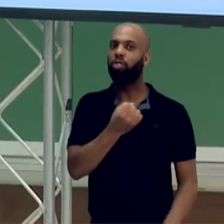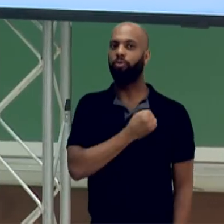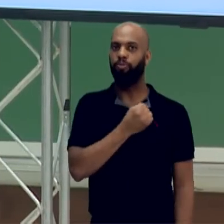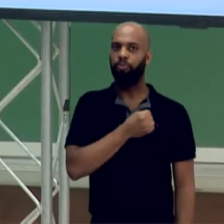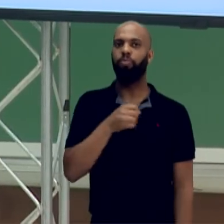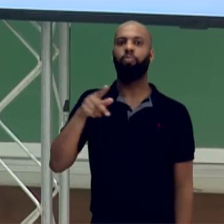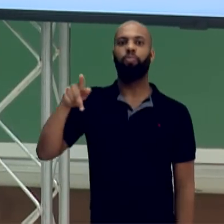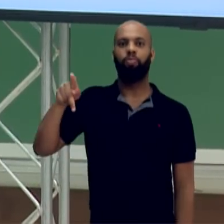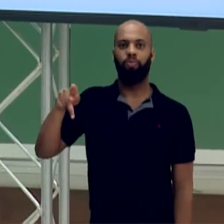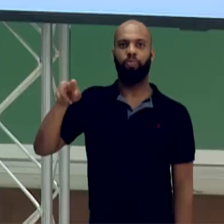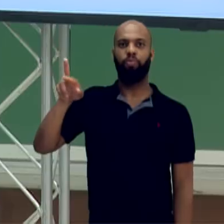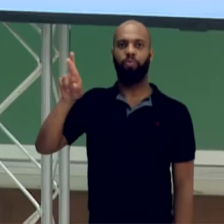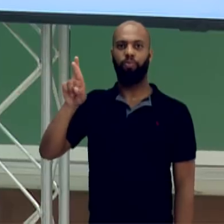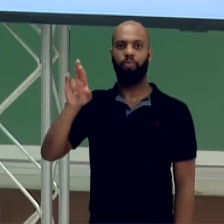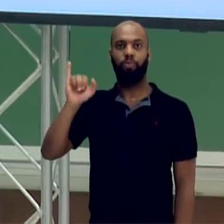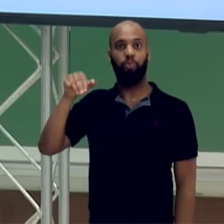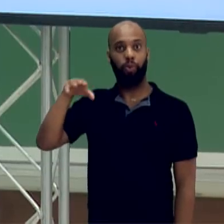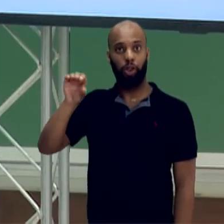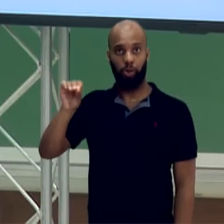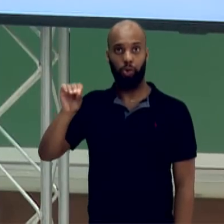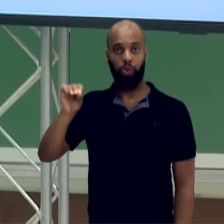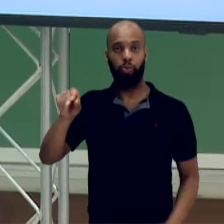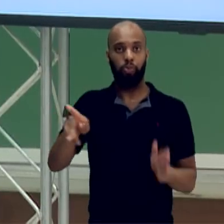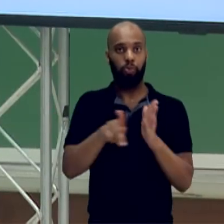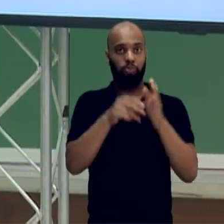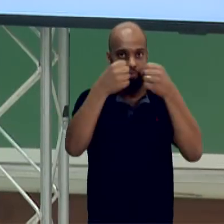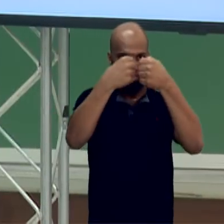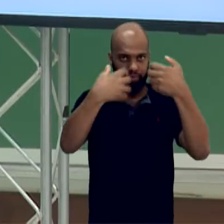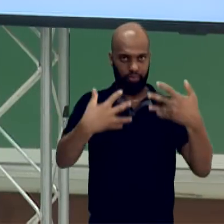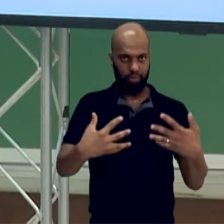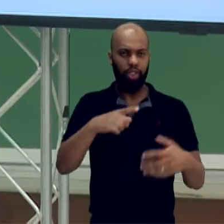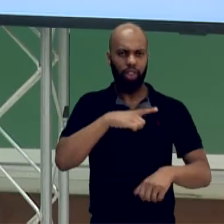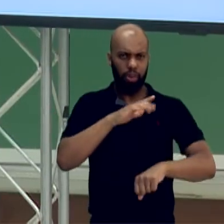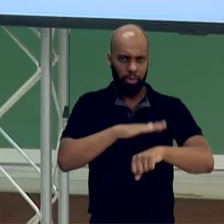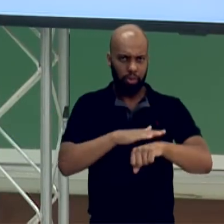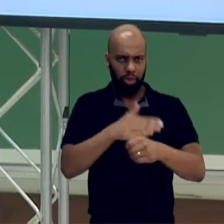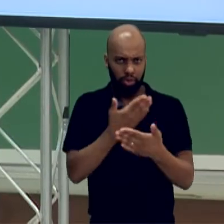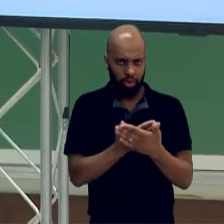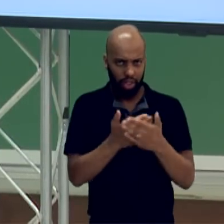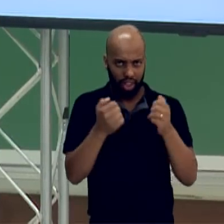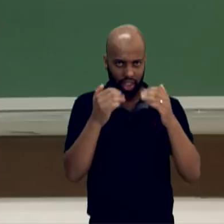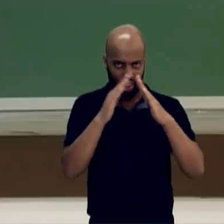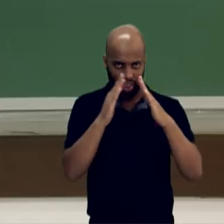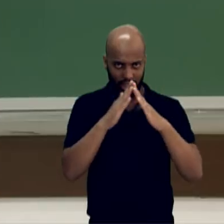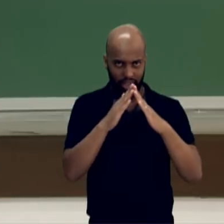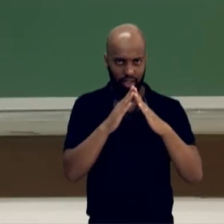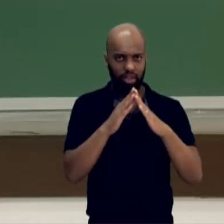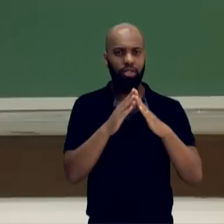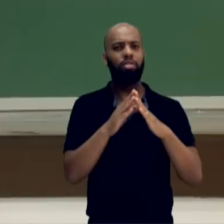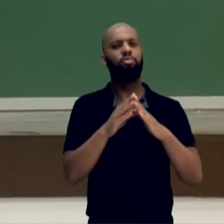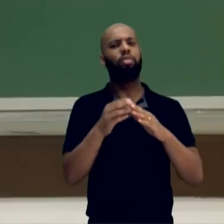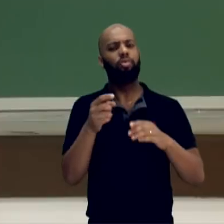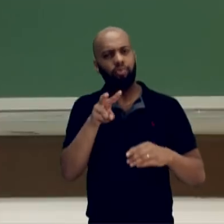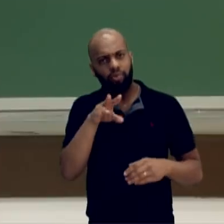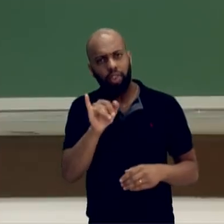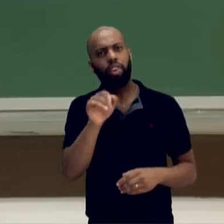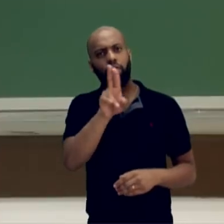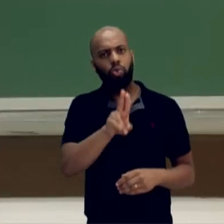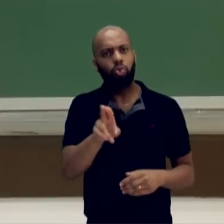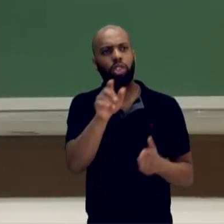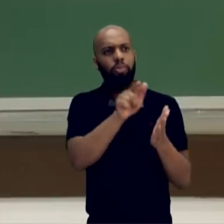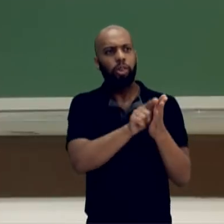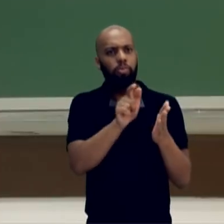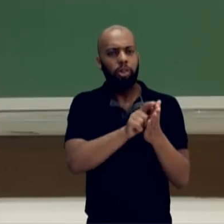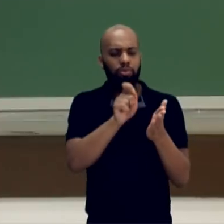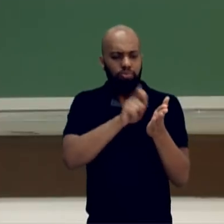fatores primos. Lembrem-se, tem tempinho aí para estudar em casa? Sempre coloca no visor lá um